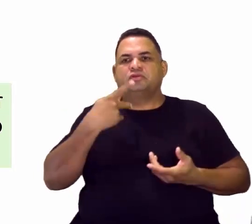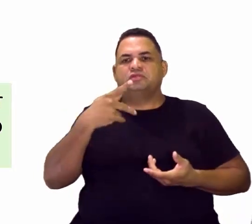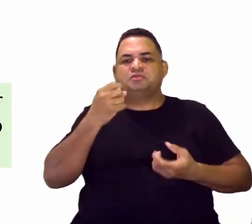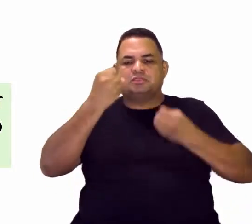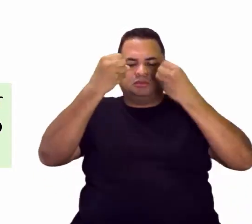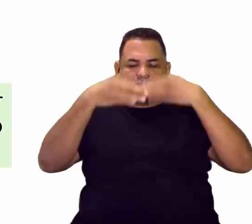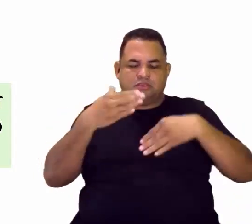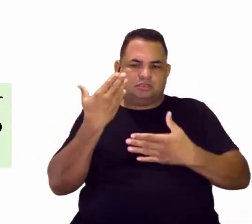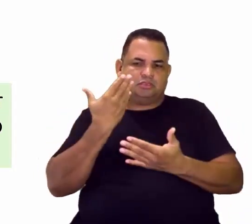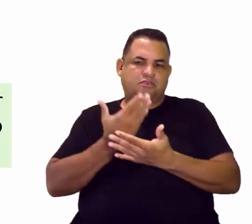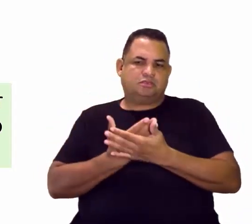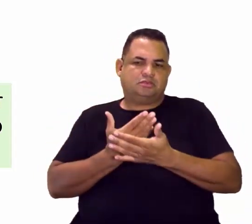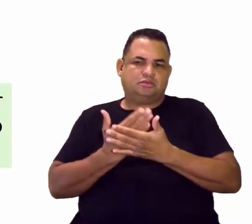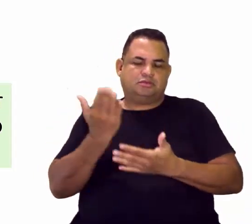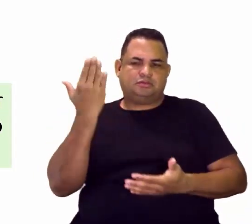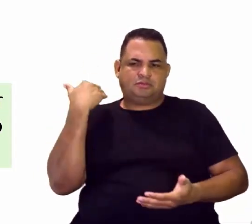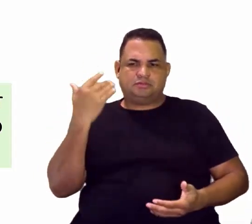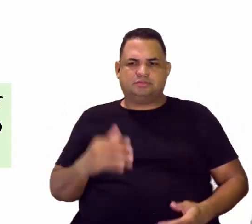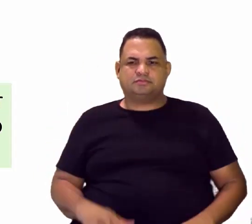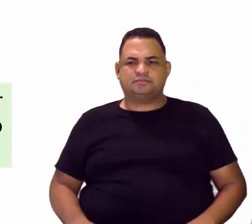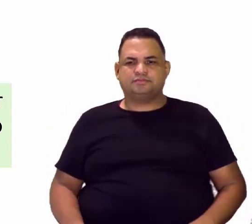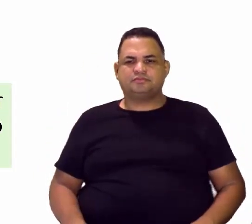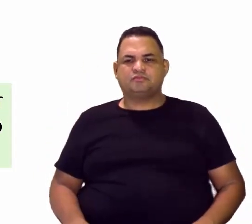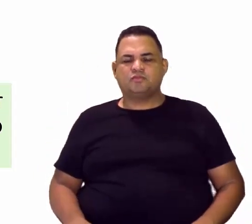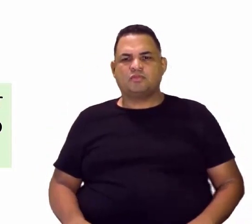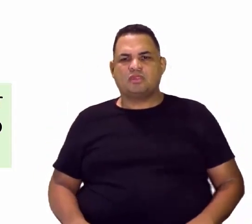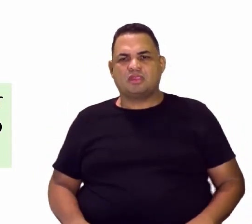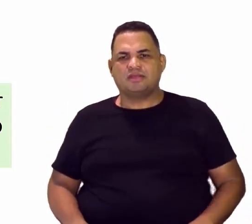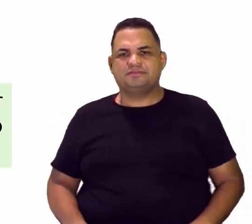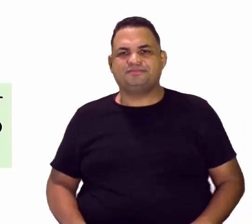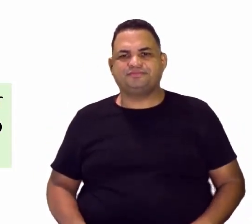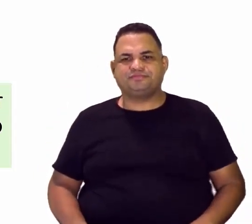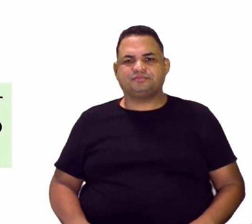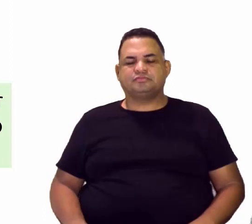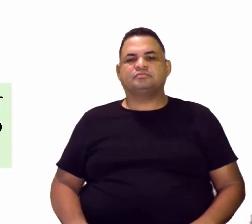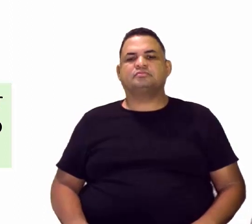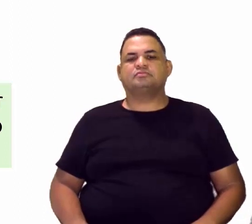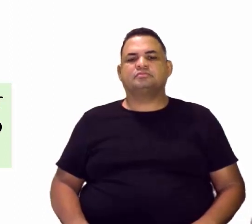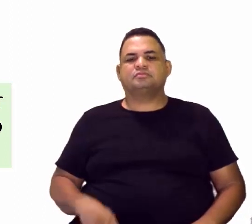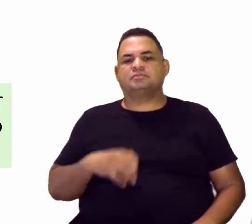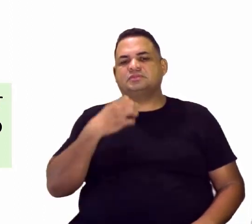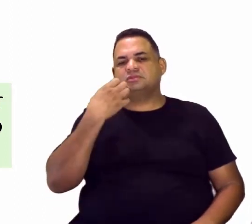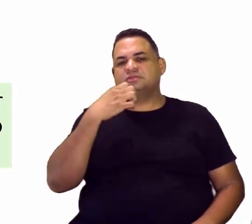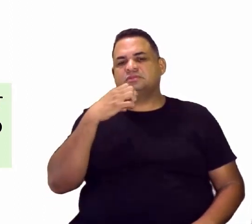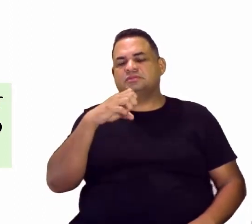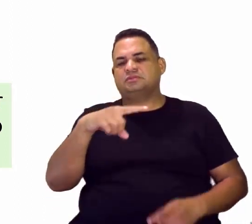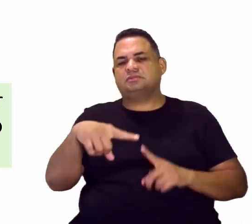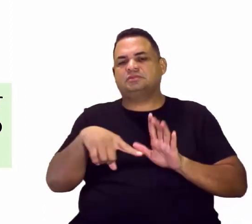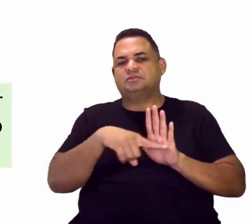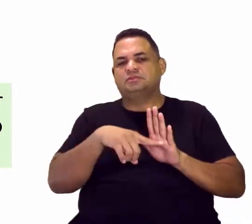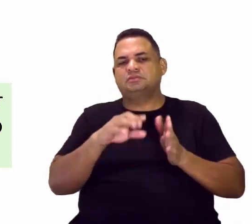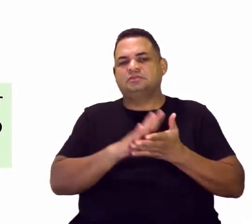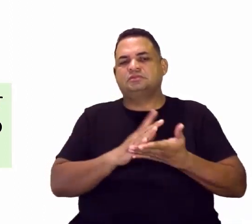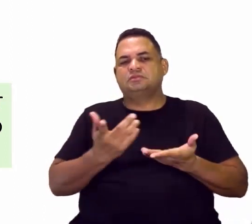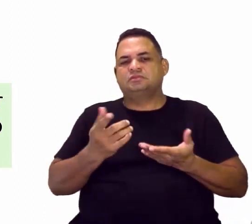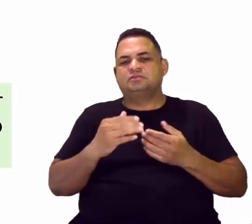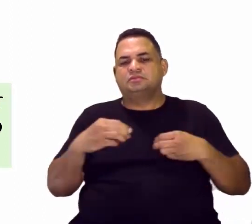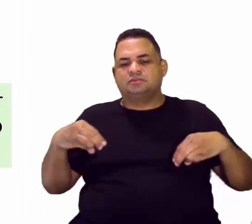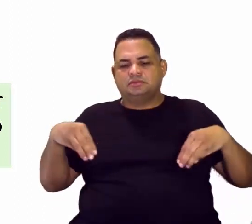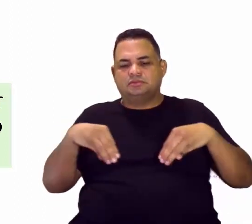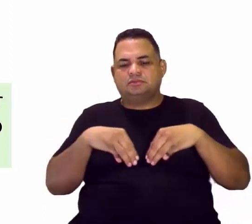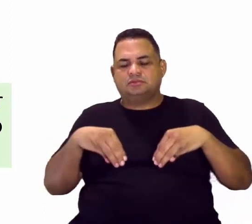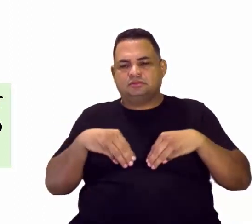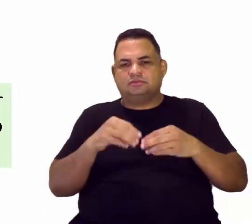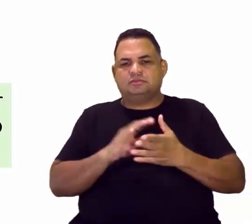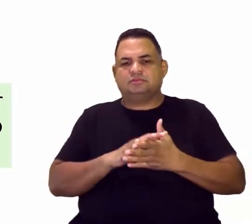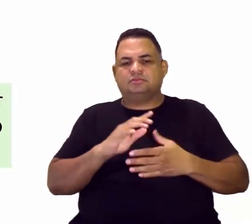aula passada, né? Perfeitamente. A eletronegatividade é uma propriedade que existe com relação à atração de um